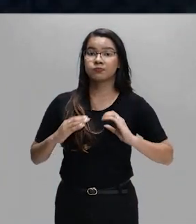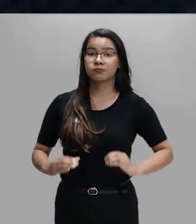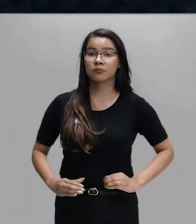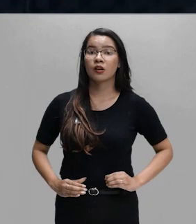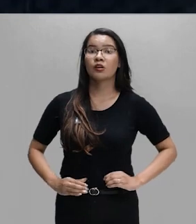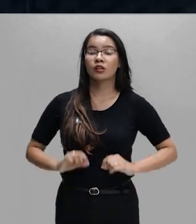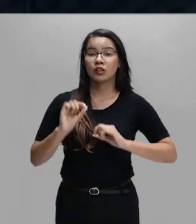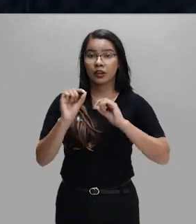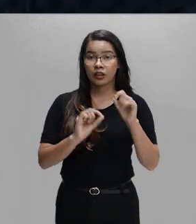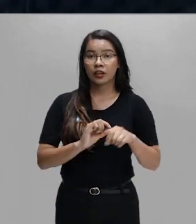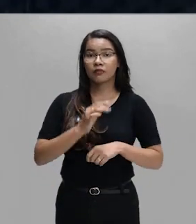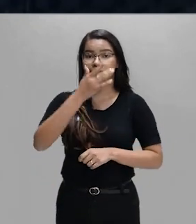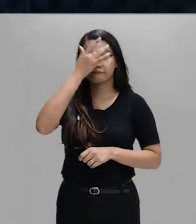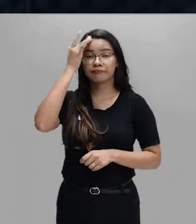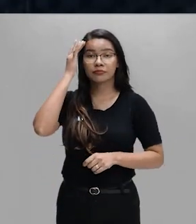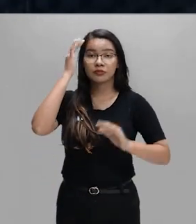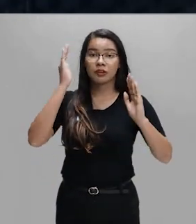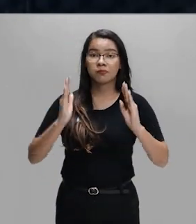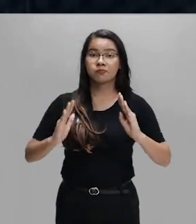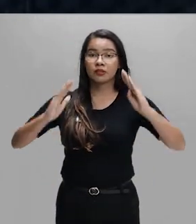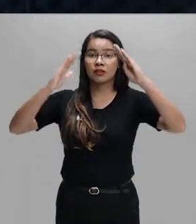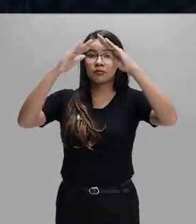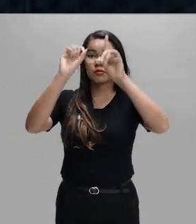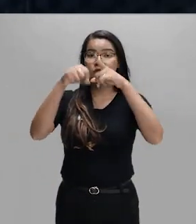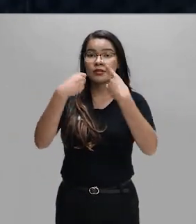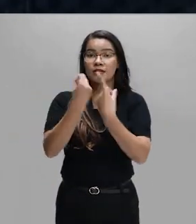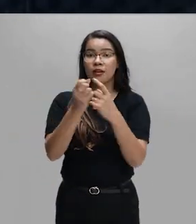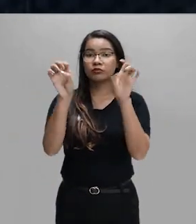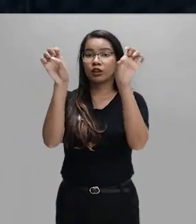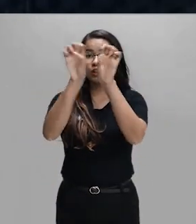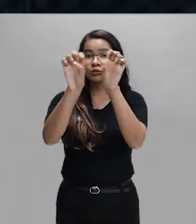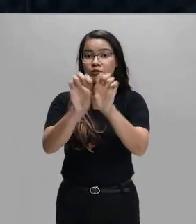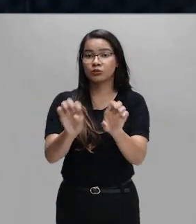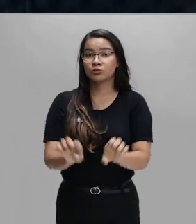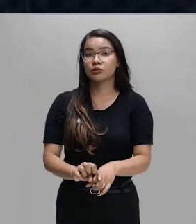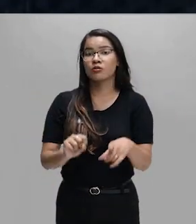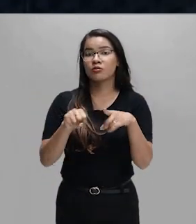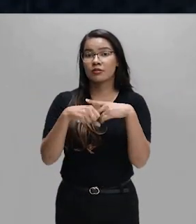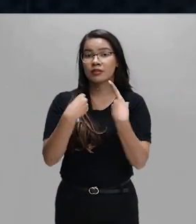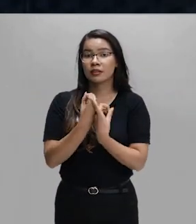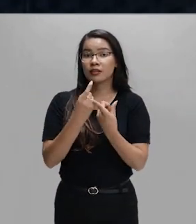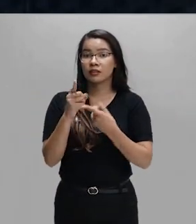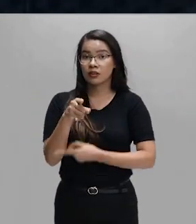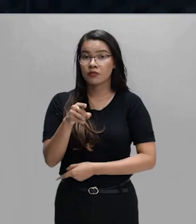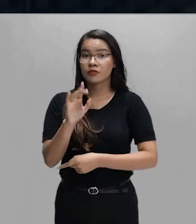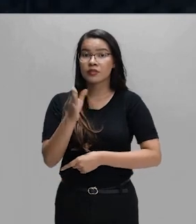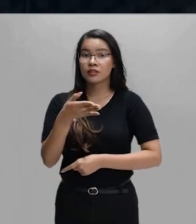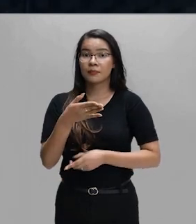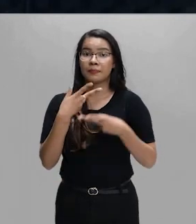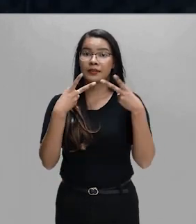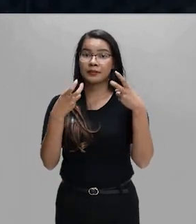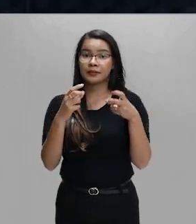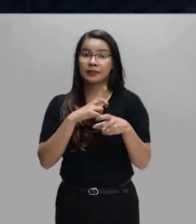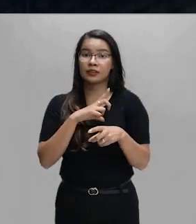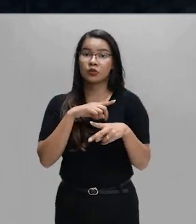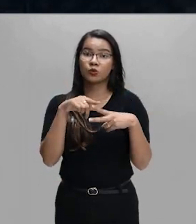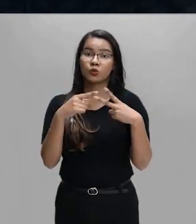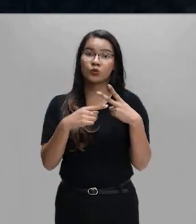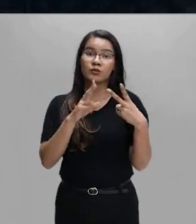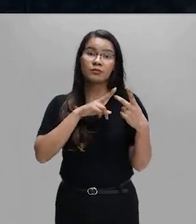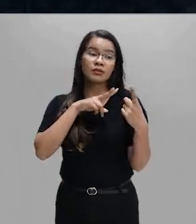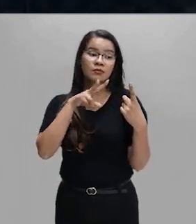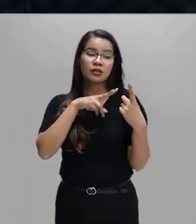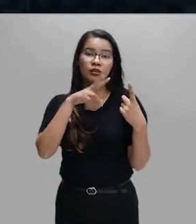ocupa na pirâmide social, na estrutura social. Então você percebe que já existe aí duas